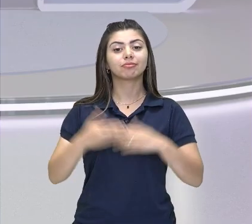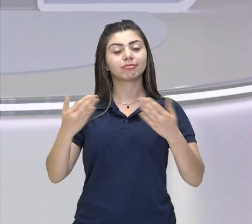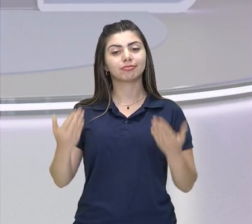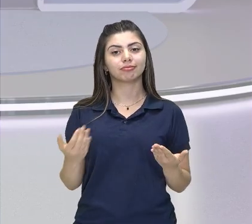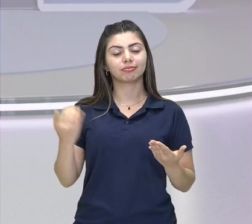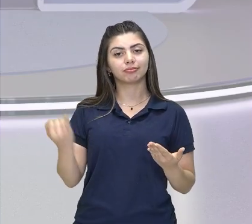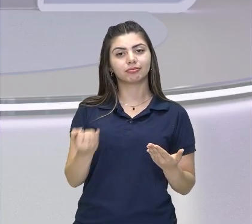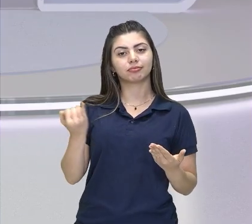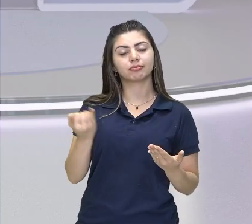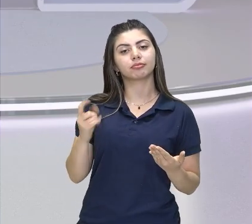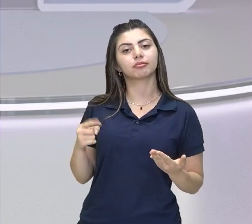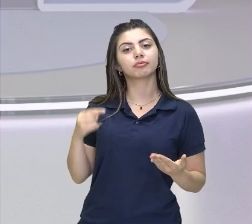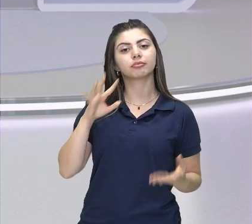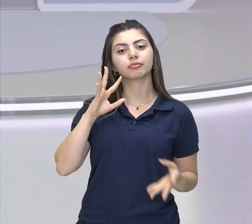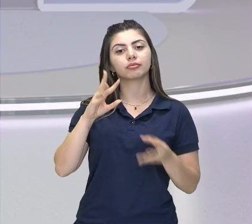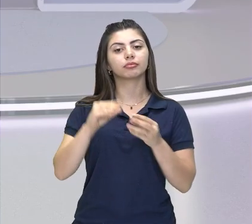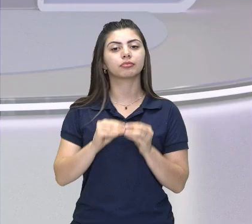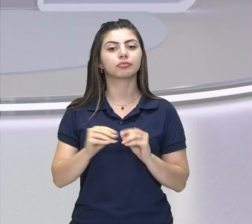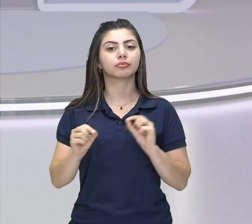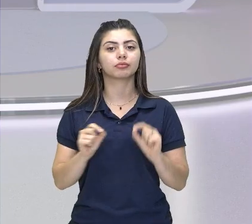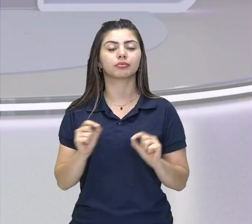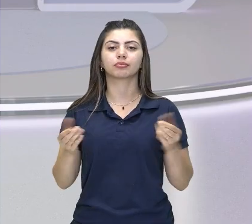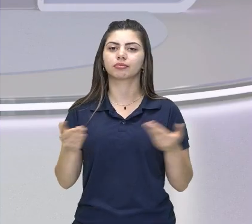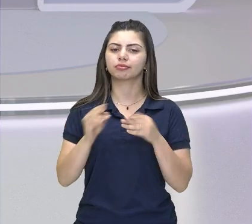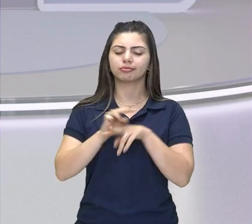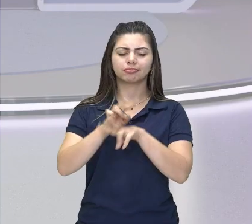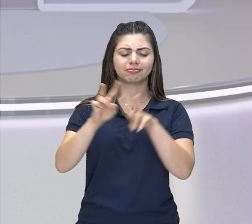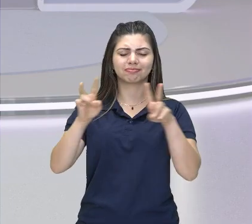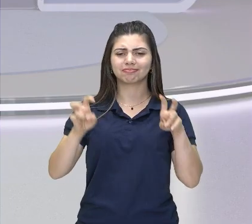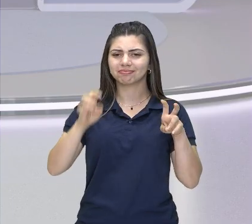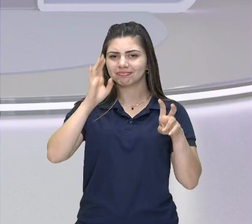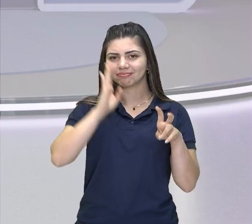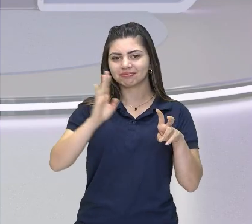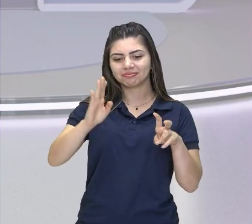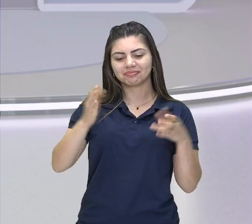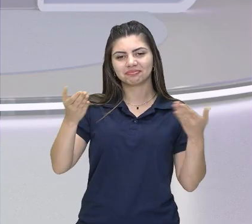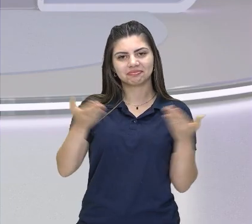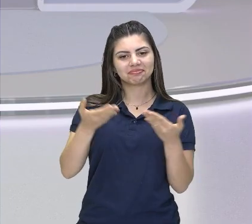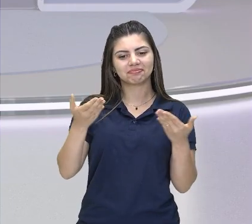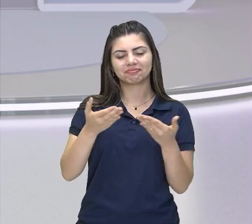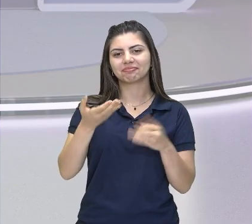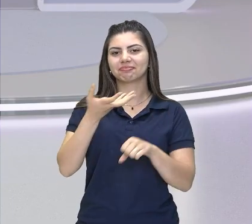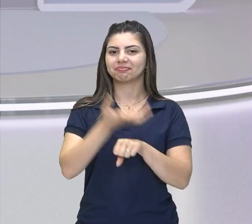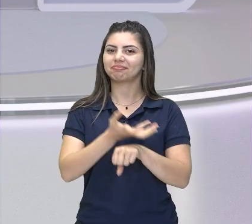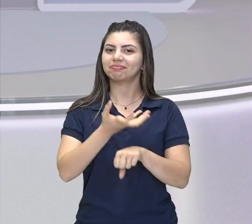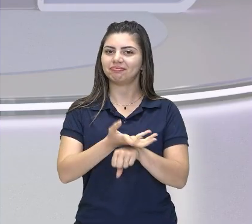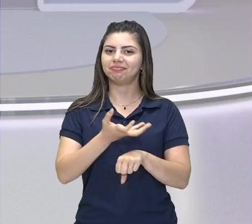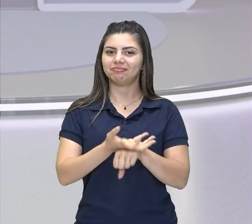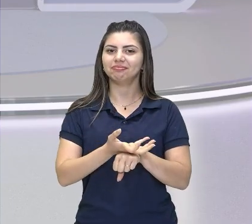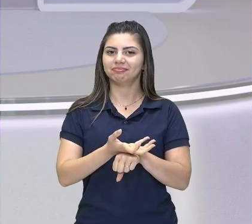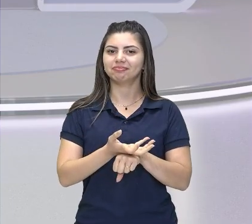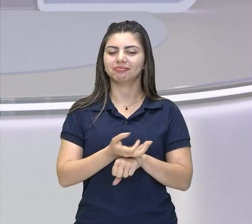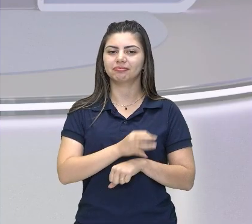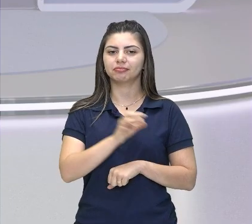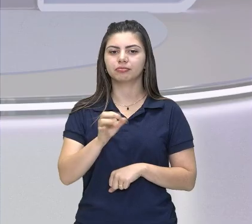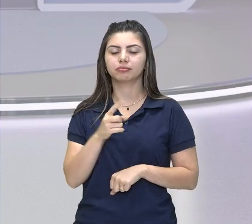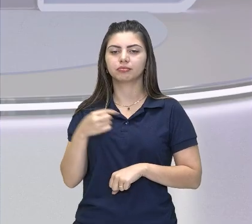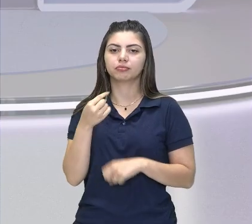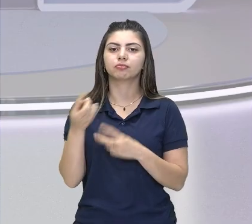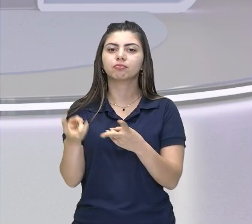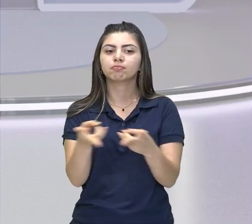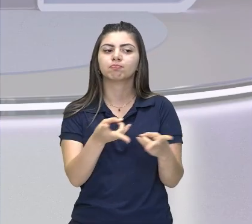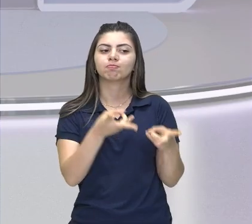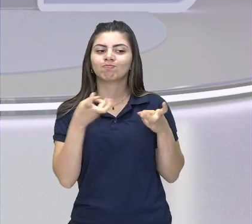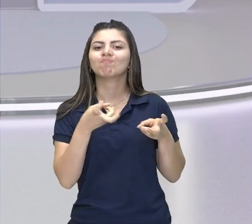nós entendermos que esse é um tema central aí da nossa disciplina, para nós